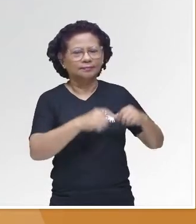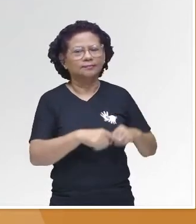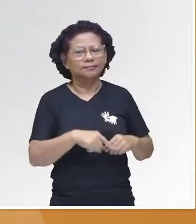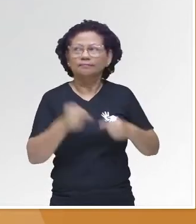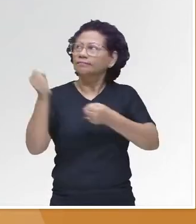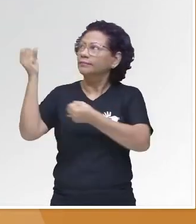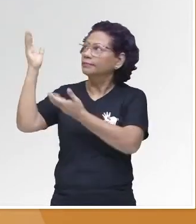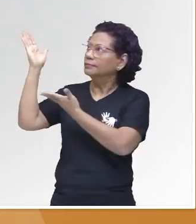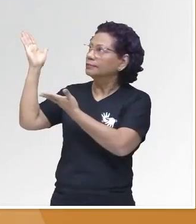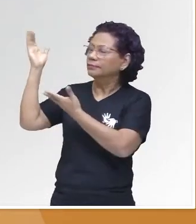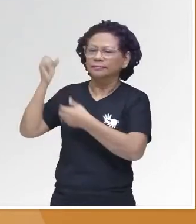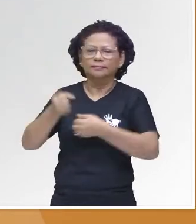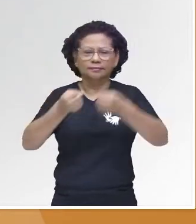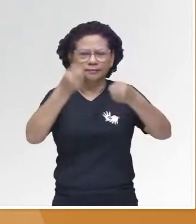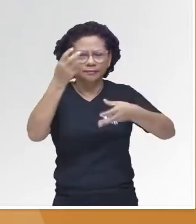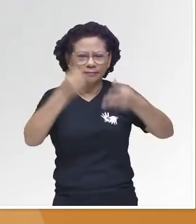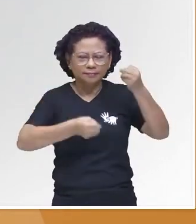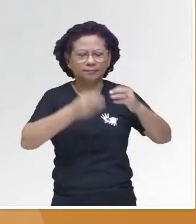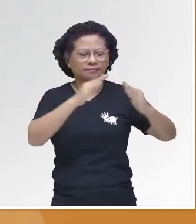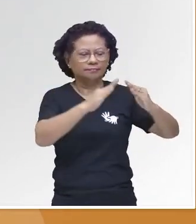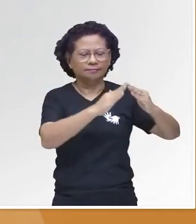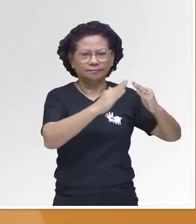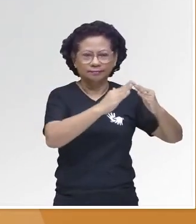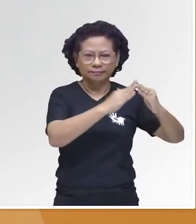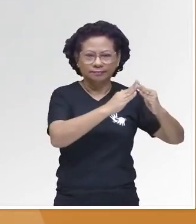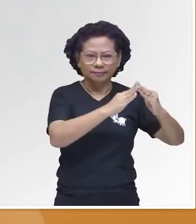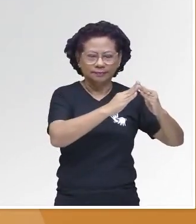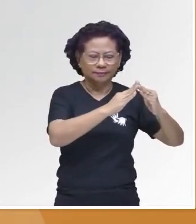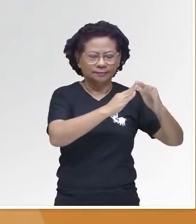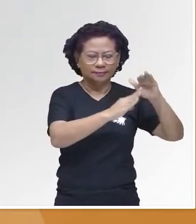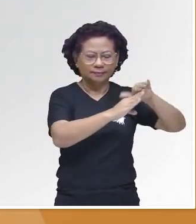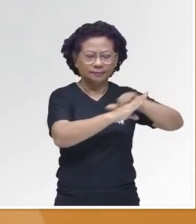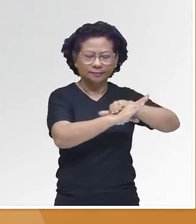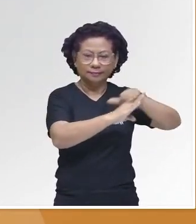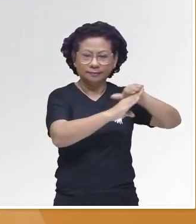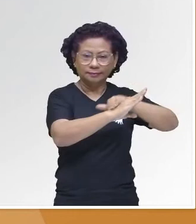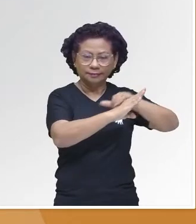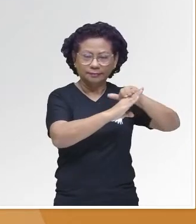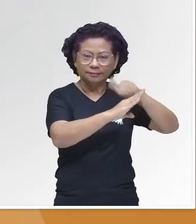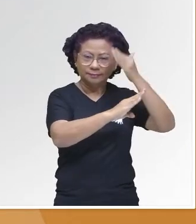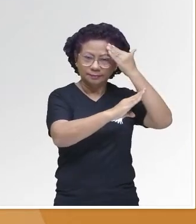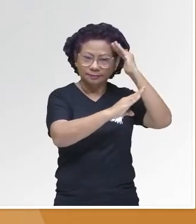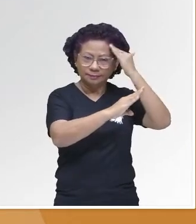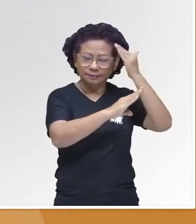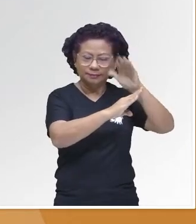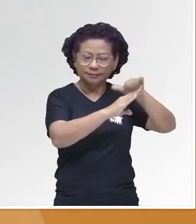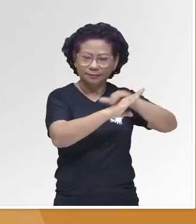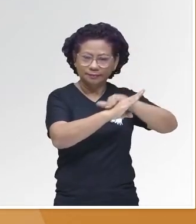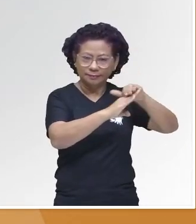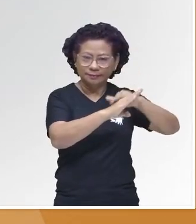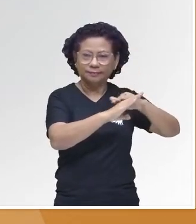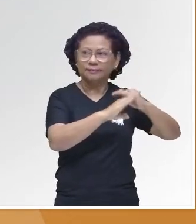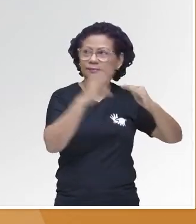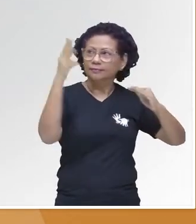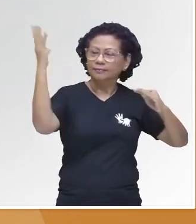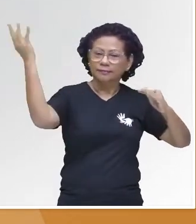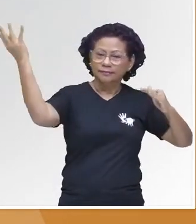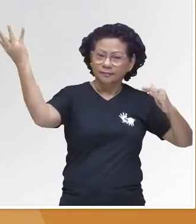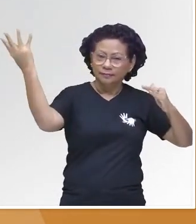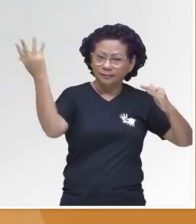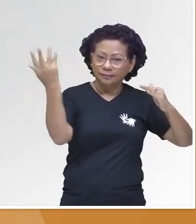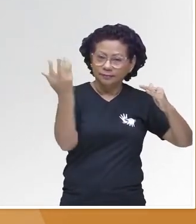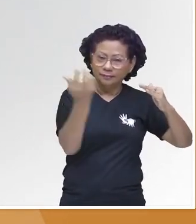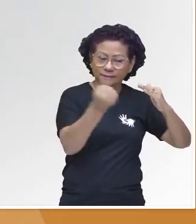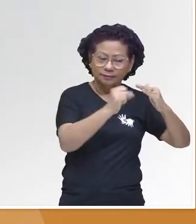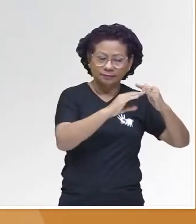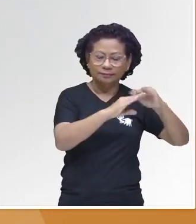eu fiz apenas uma representação, né, uma introdução para que vocês possam compreender a diferença, ok? Já aqui